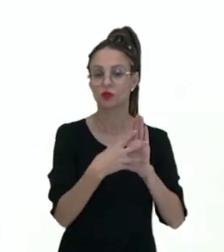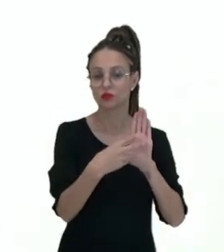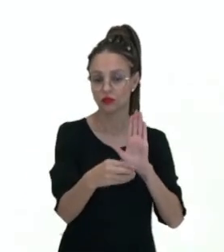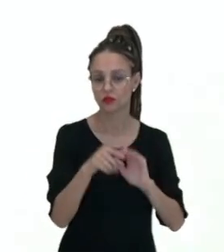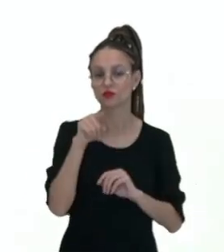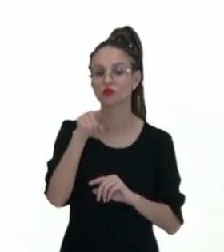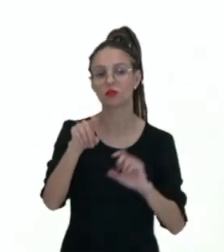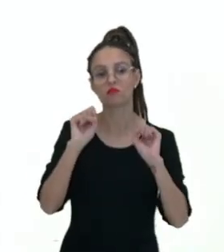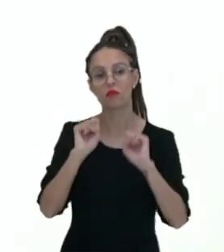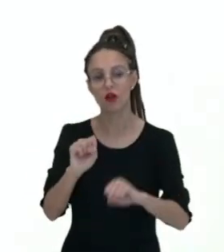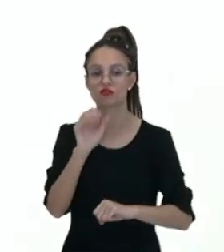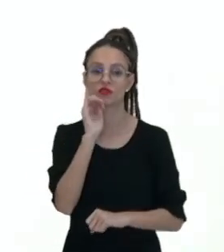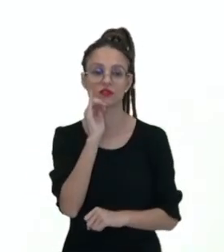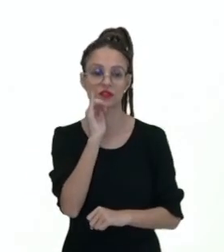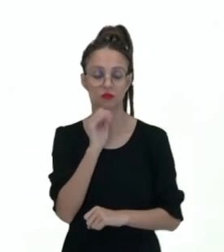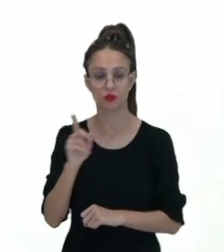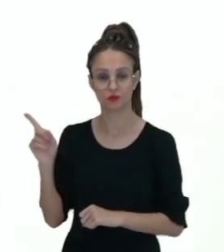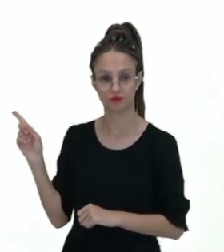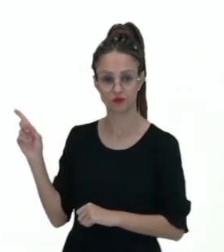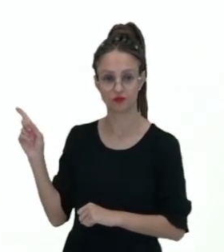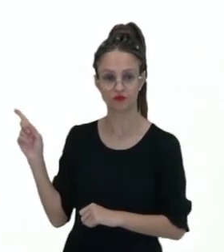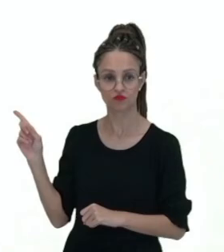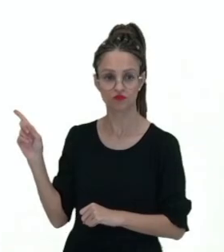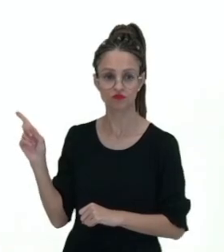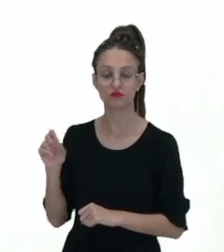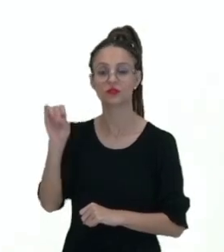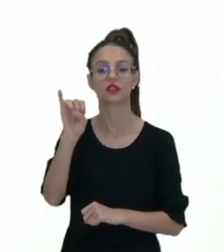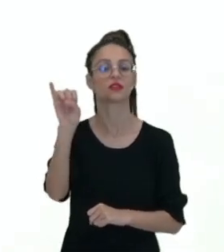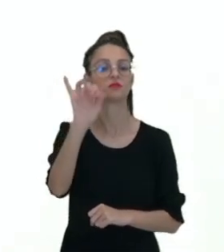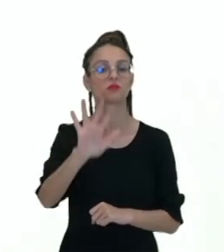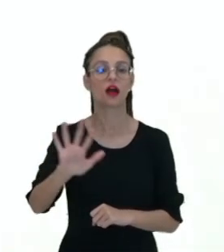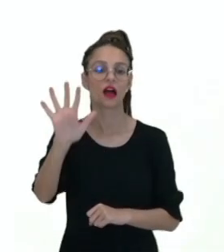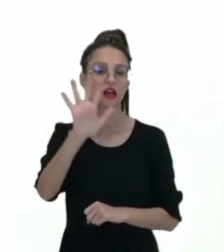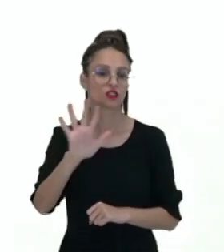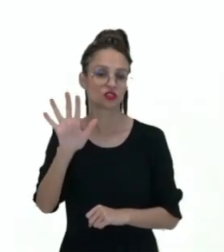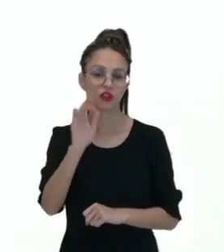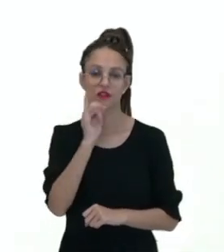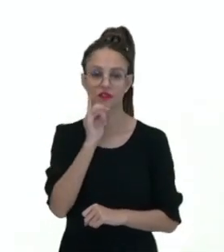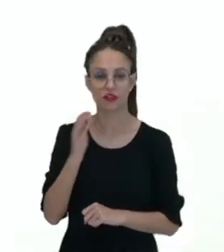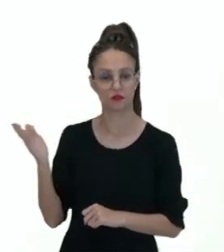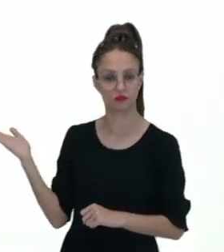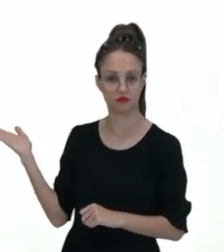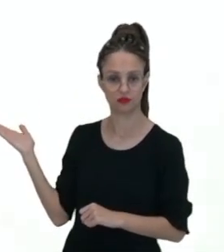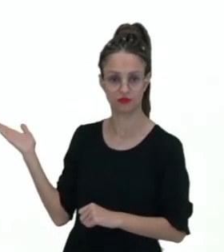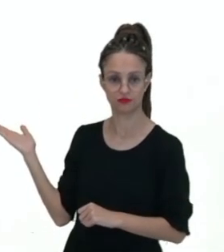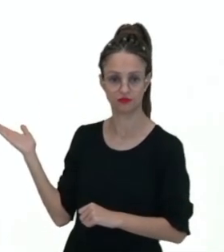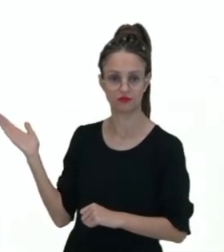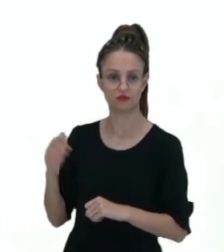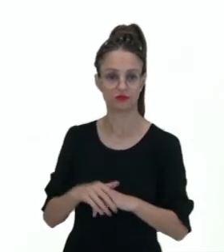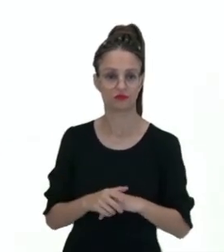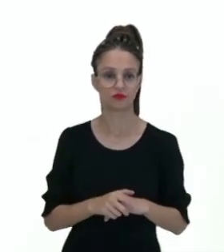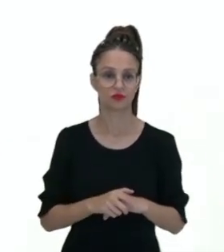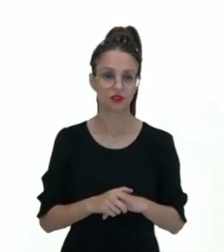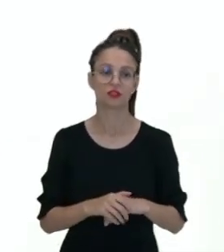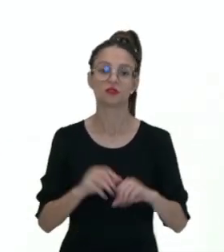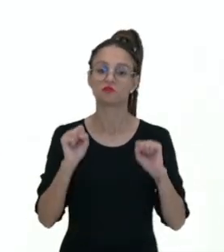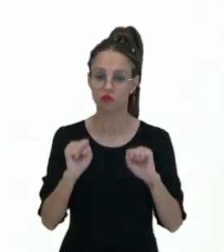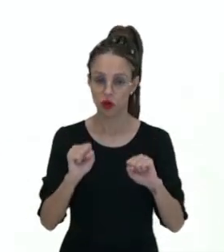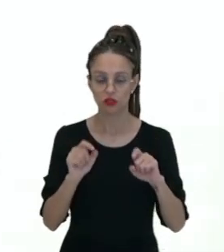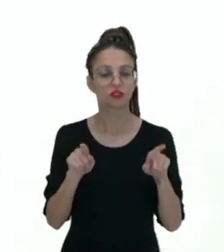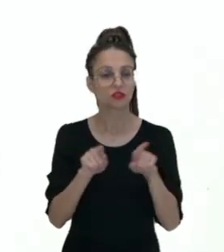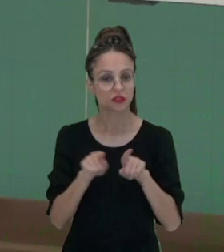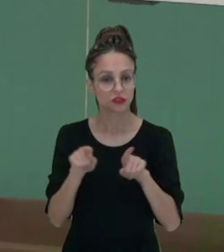pode pegar, por exemplo, umas imagens, né, como a nossa aqui, ó. Você pode pegar